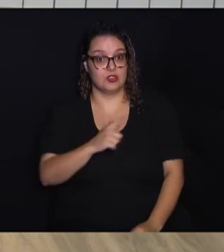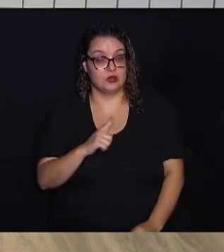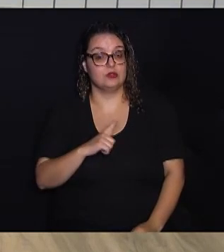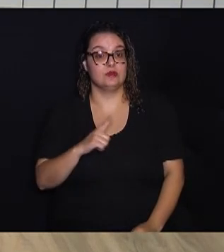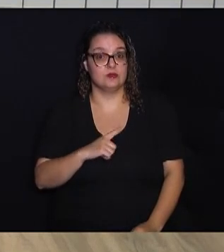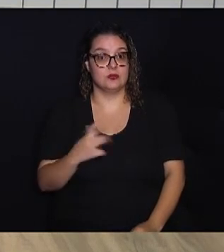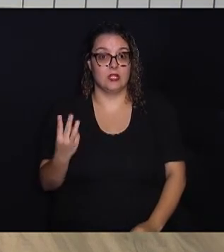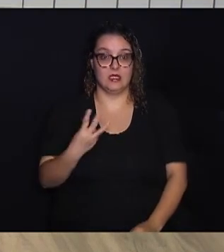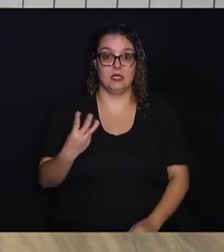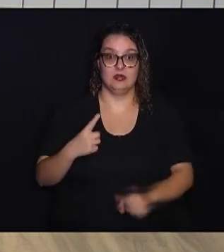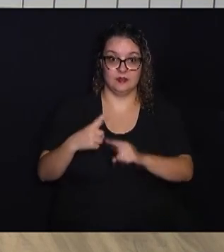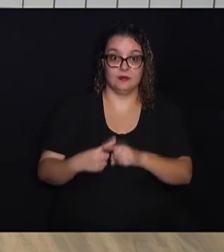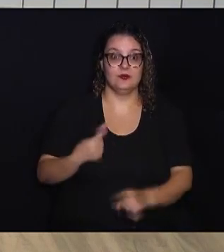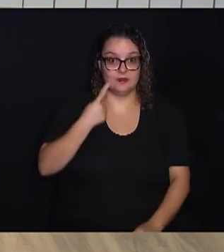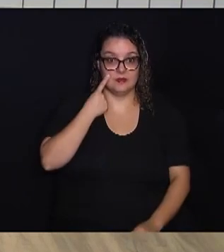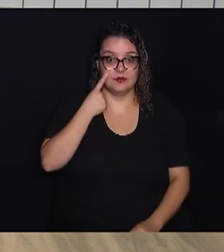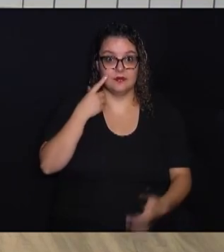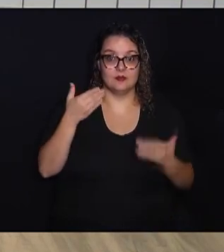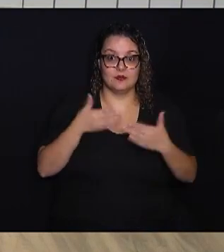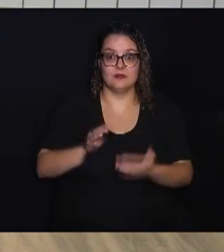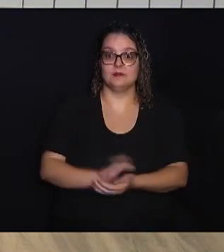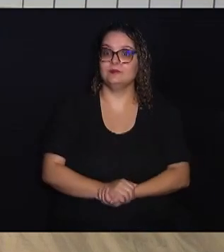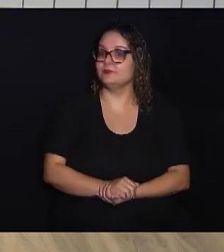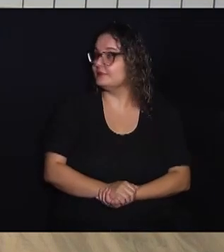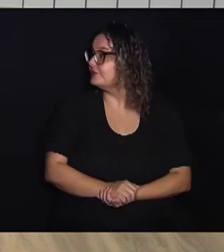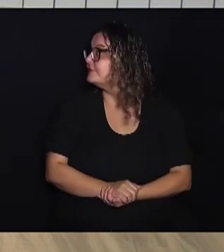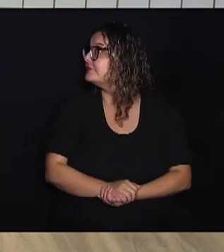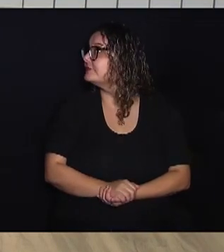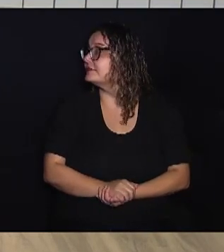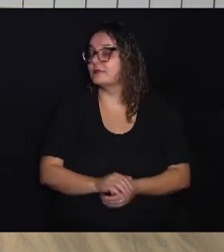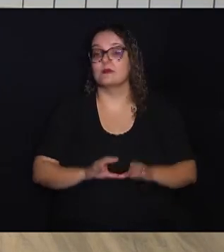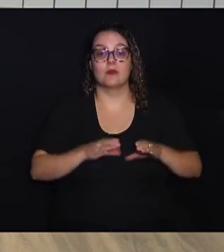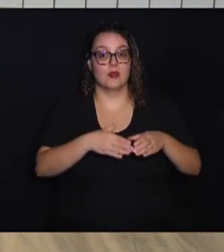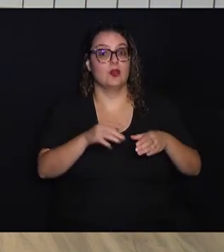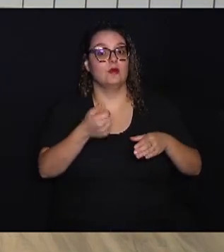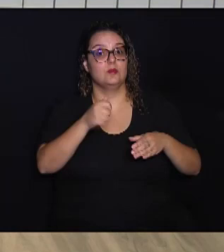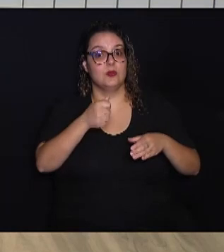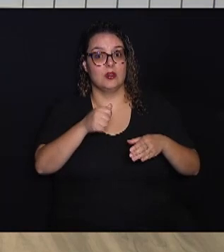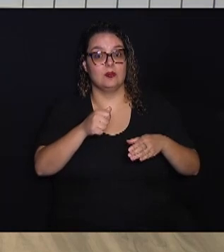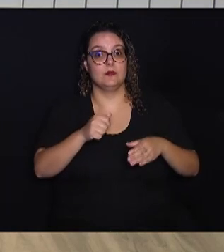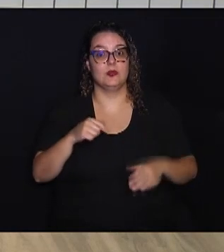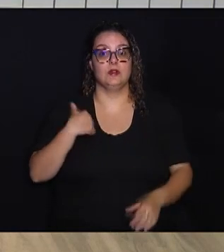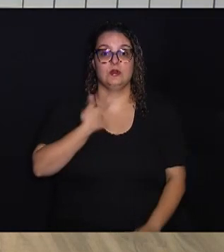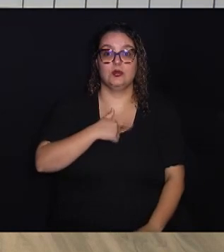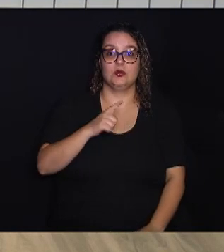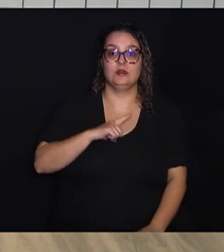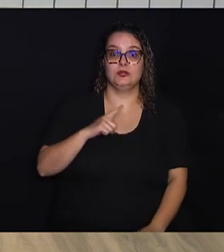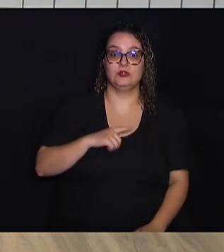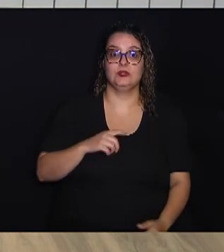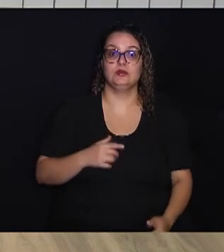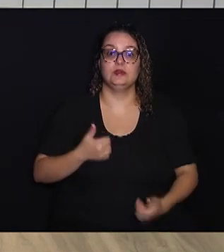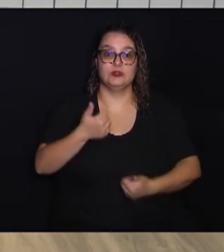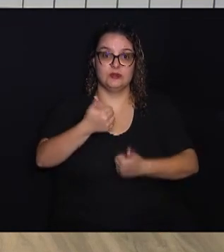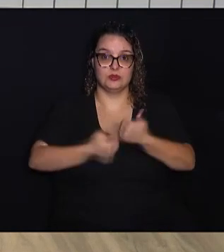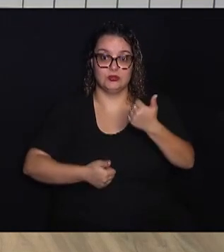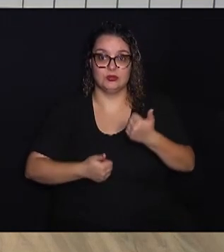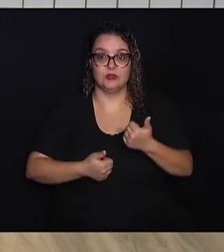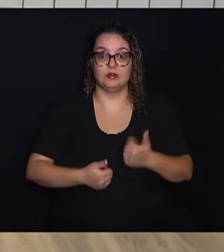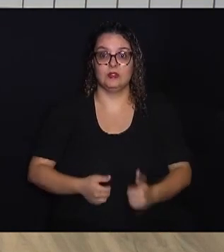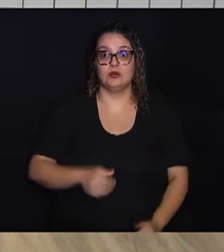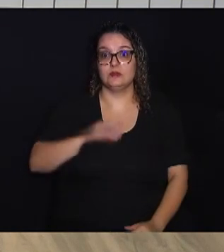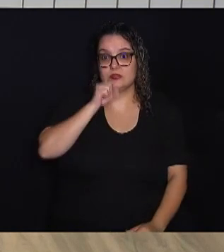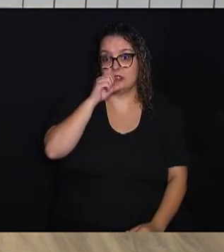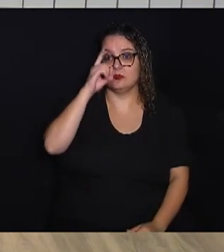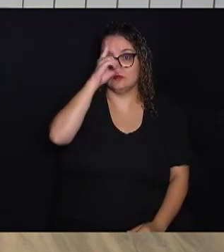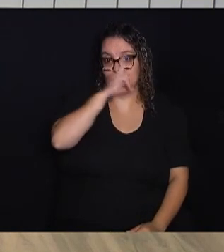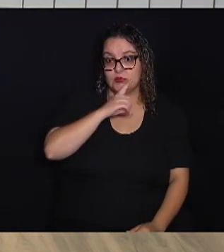a terceira rodada. Vamos conferir agora aqui, olha, eu começo com o grupo A, nós tivemos jogos aí nesse fim de semana com os